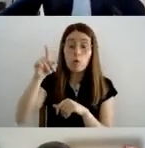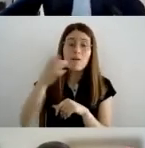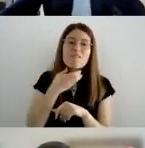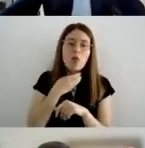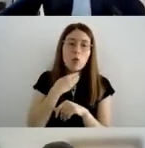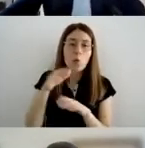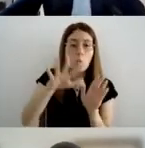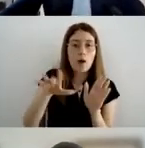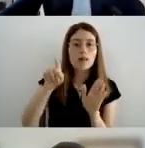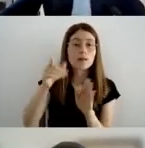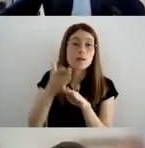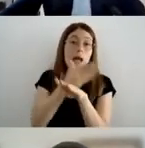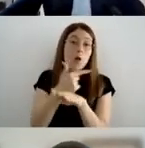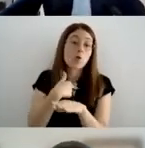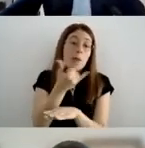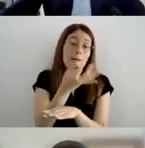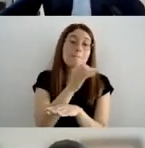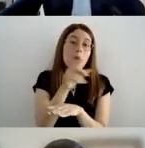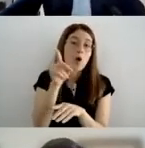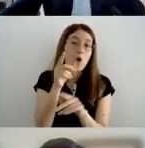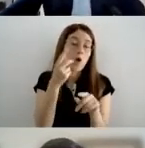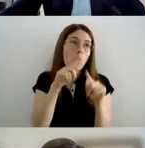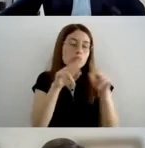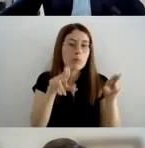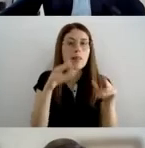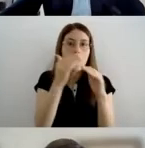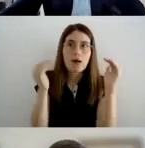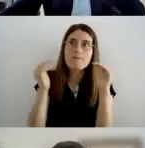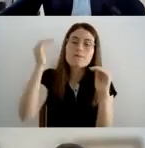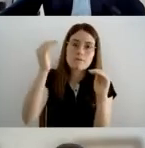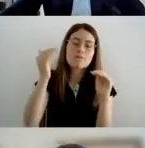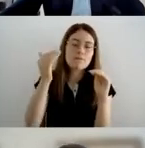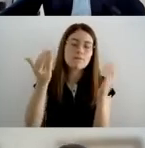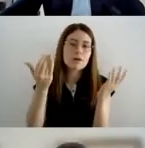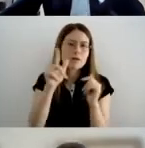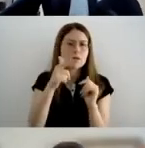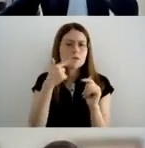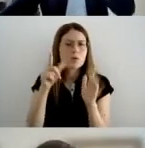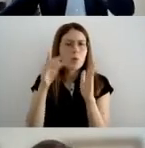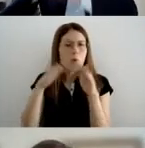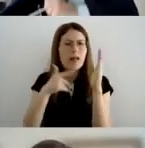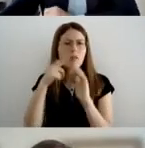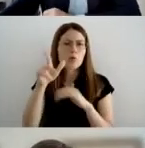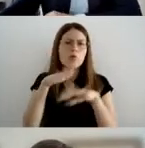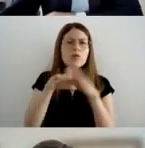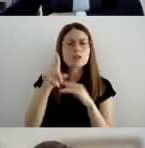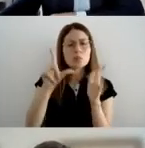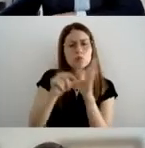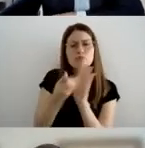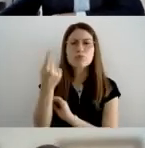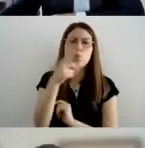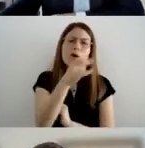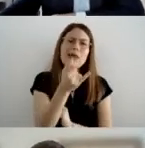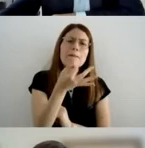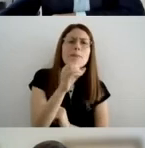e de excelência, acontecia aquilo que o colega que falou anteriormente disse: tu fazes esses projetos todos porque é o IPO, tens lá uma